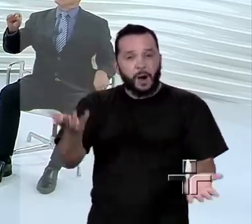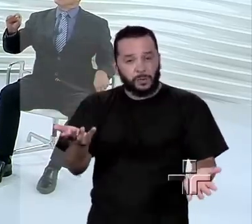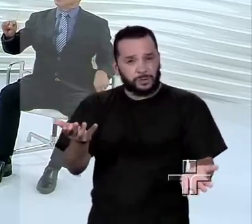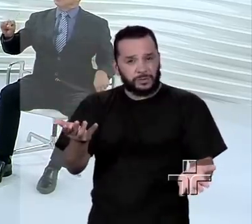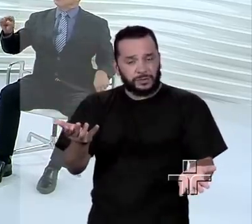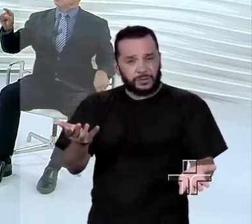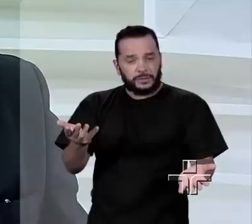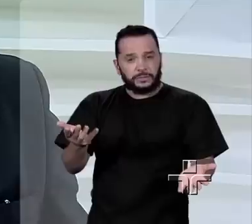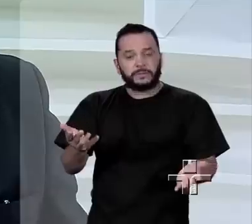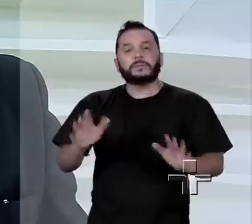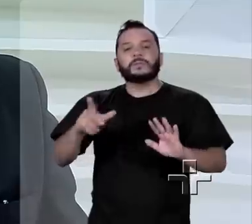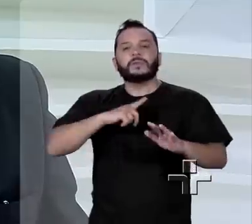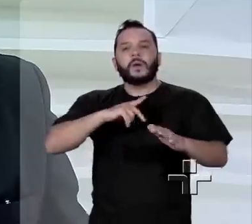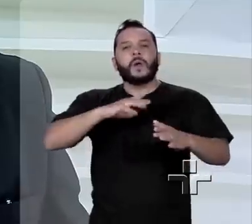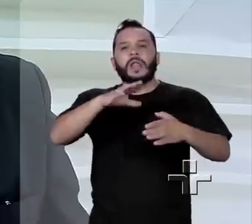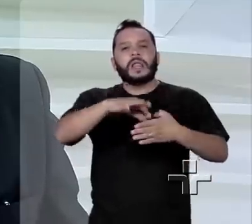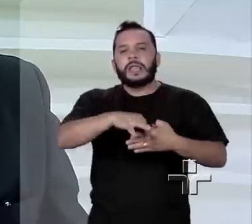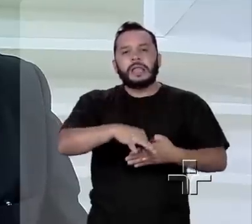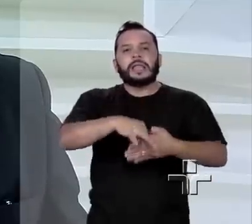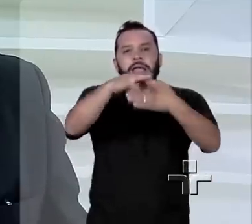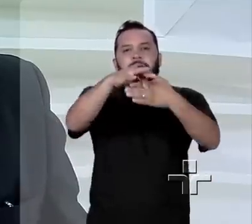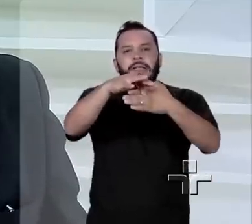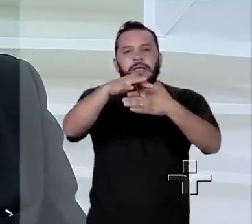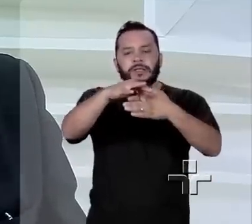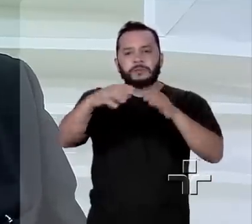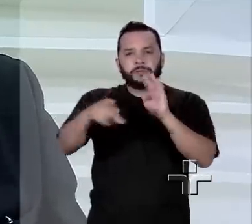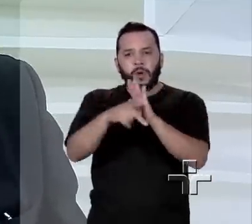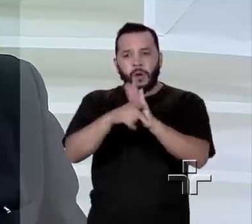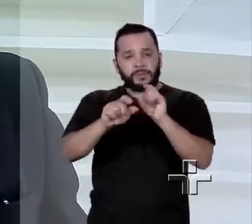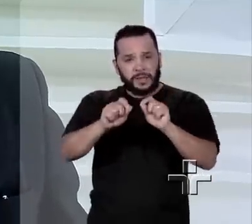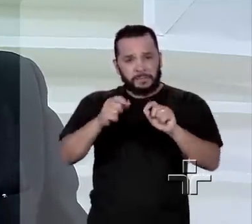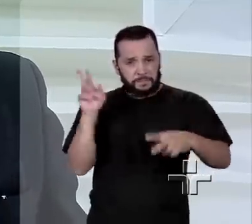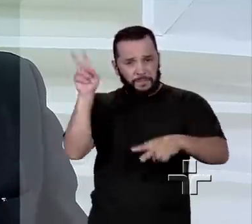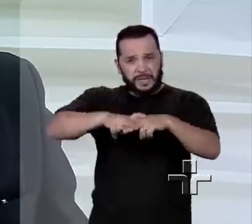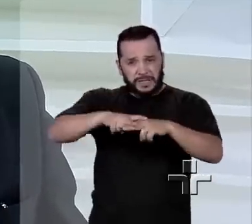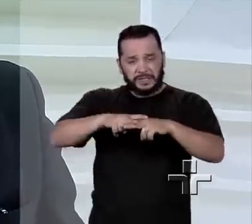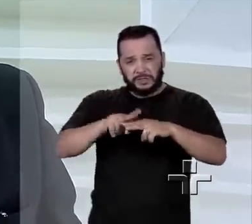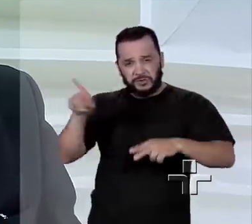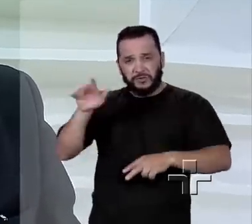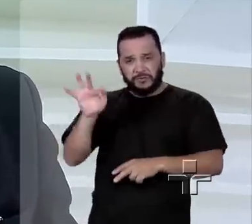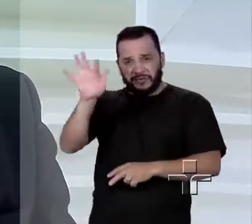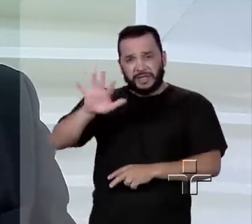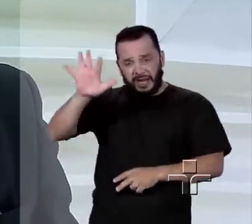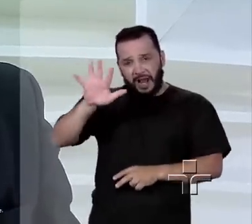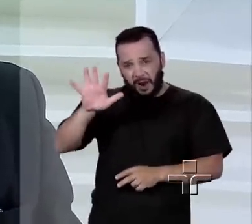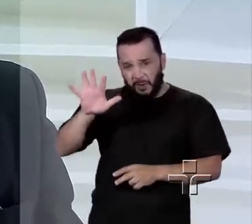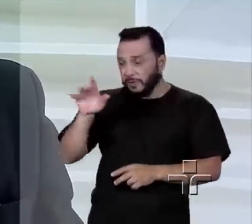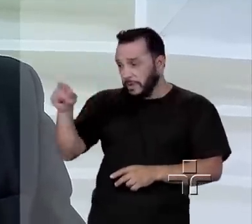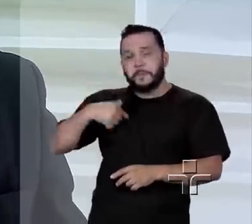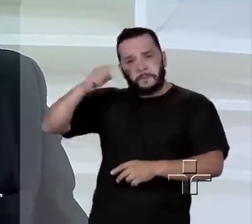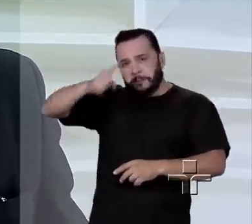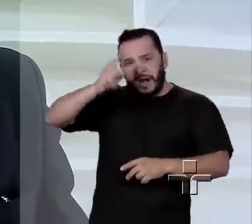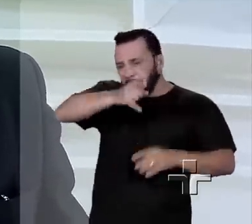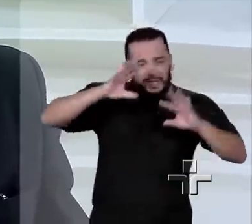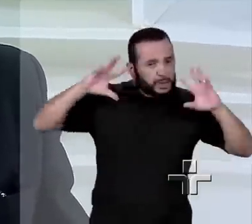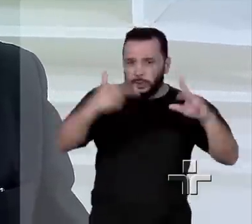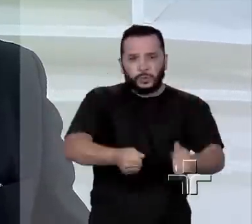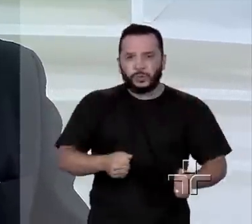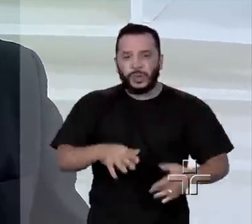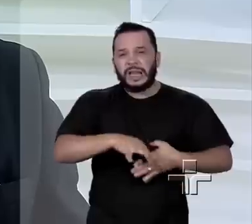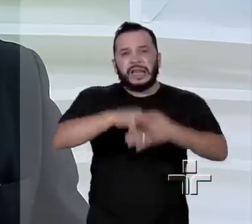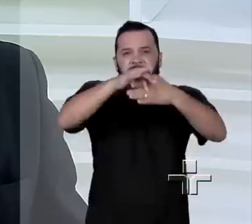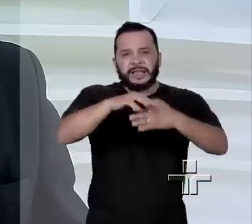líderes não saem para cumprir pena em presídios federais. E cumpriram. Continuam mandando no crime de dentro dos presídios. Mandam